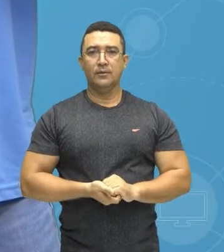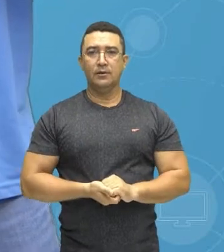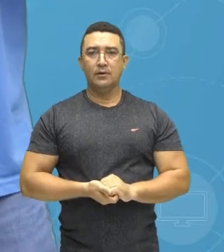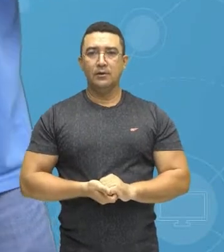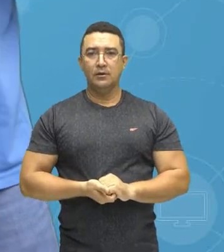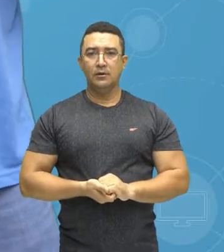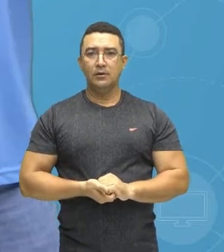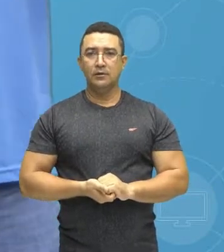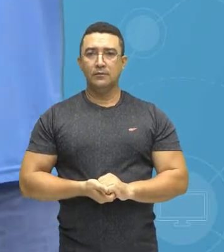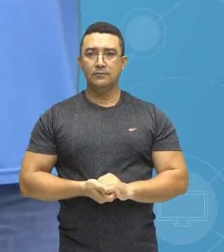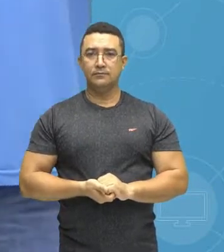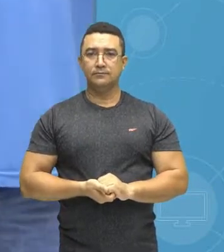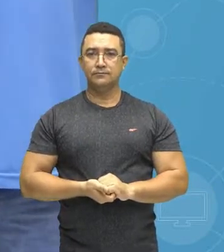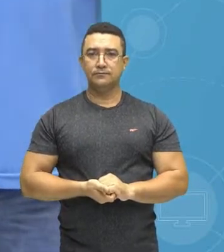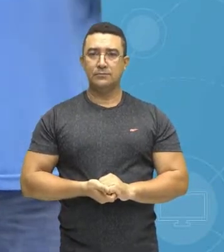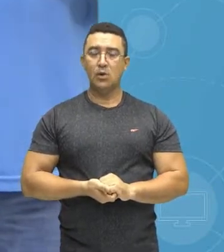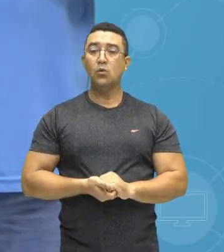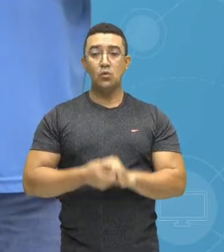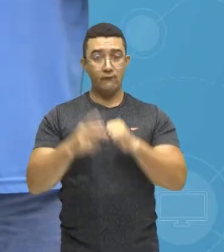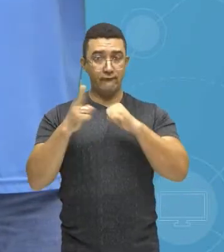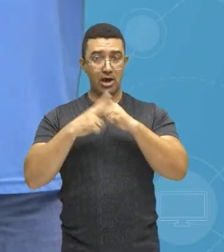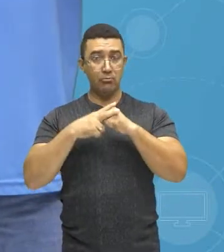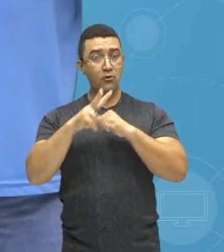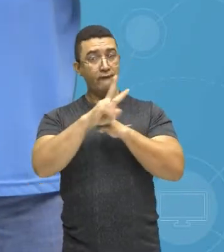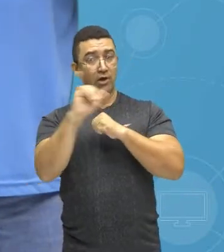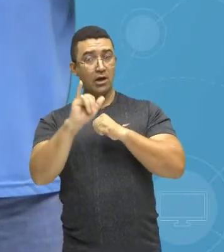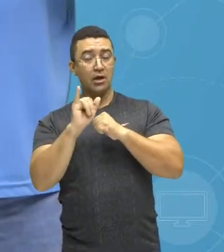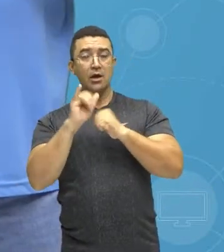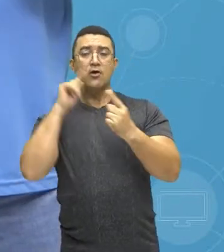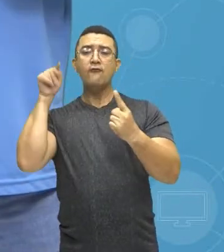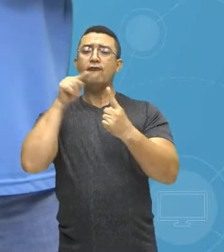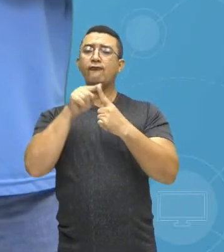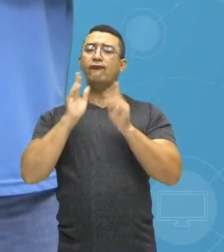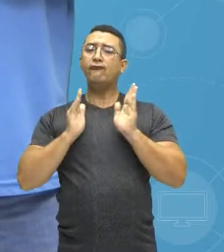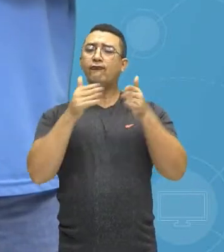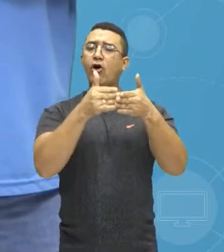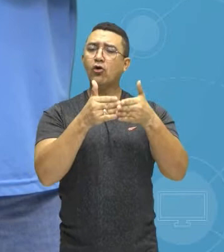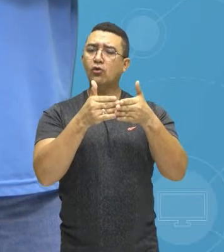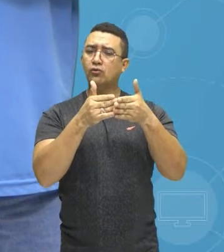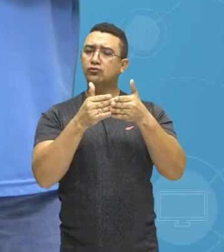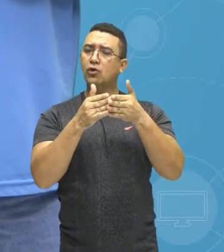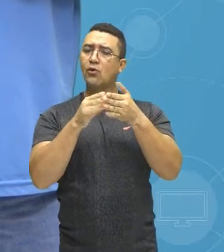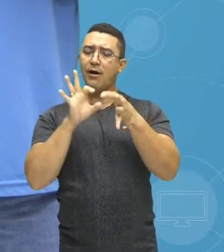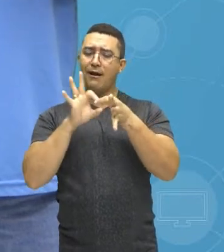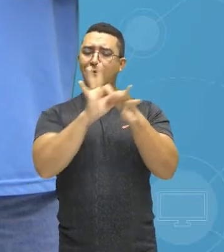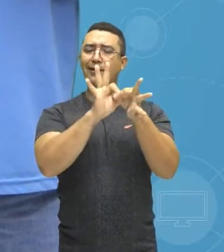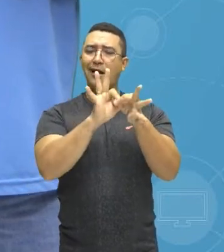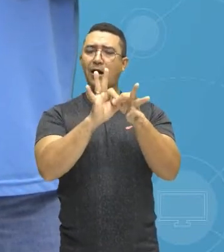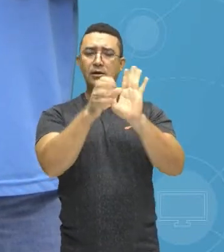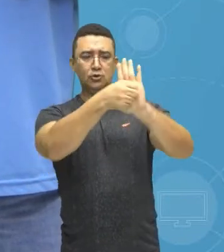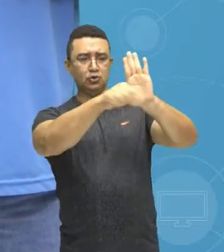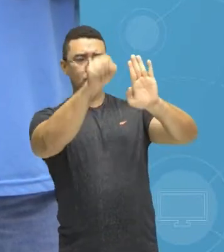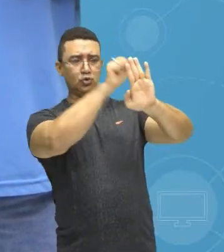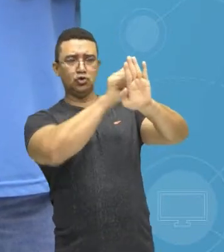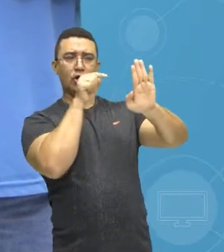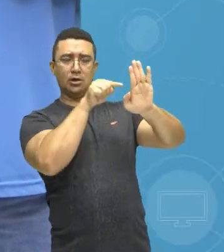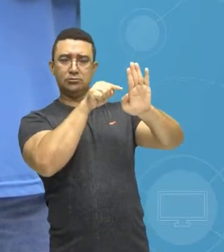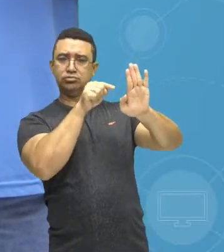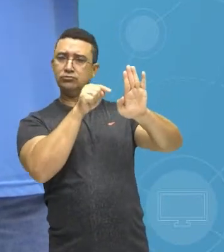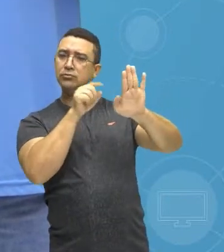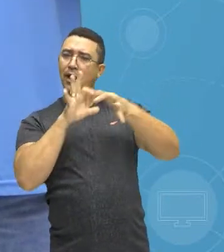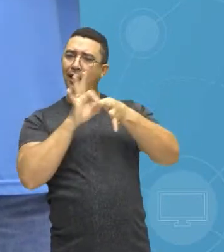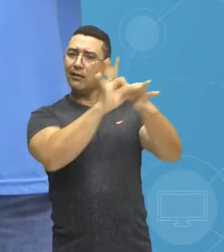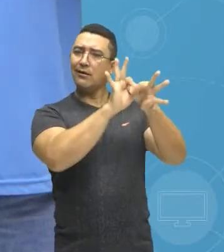dos verbos de ligação? Eles vão ligar ali o sujeito à sua característica, ao seu